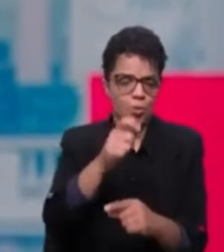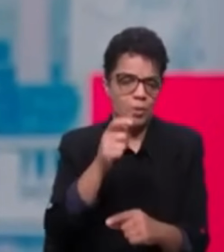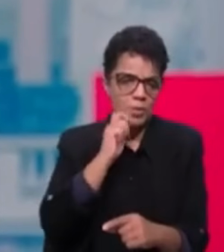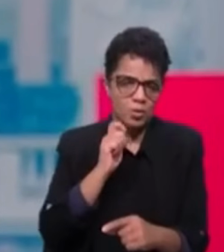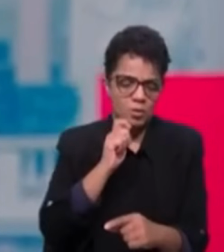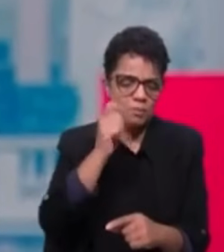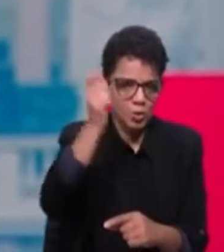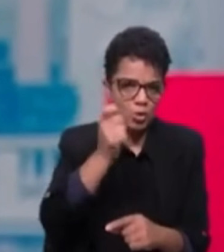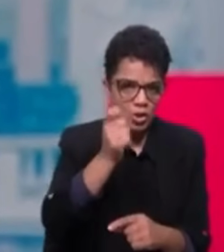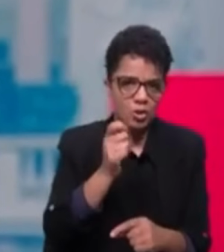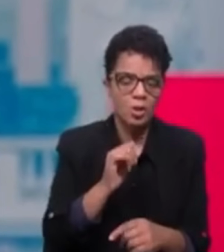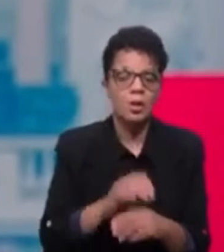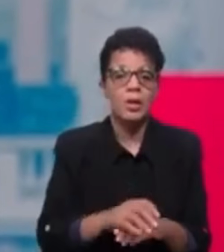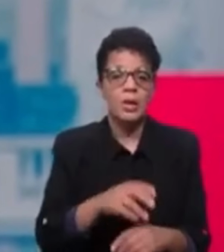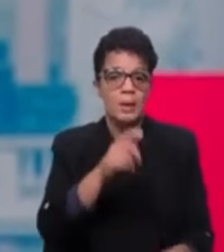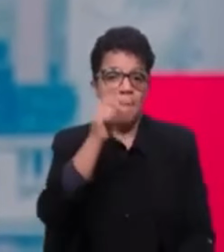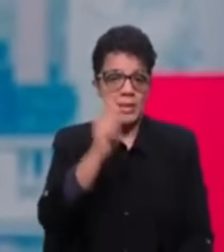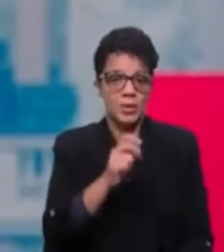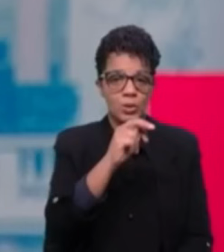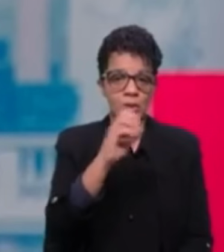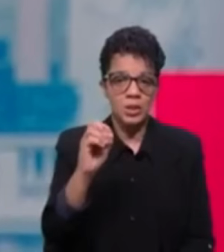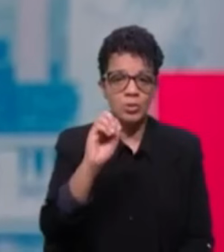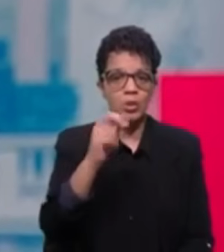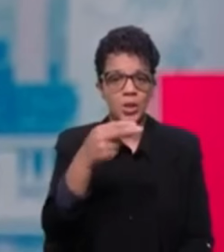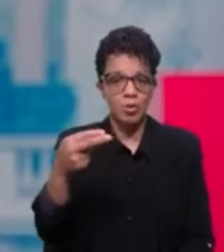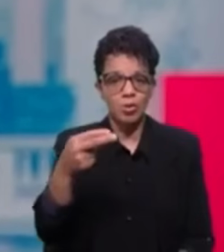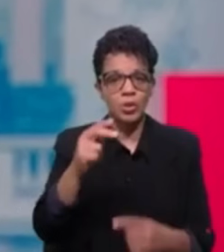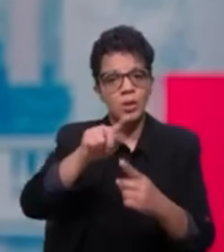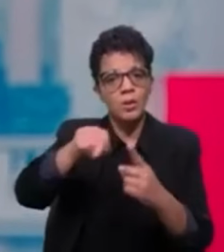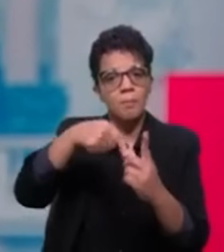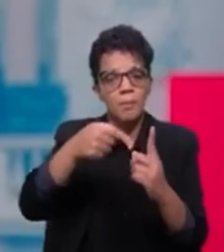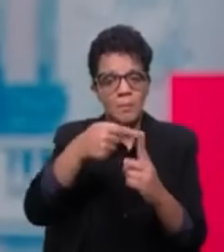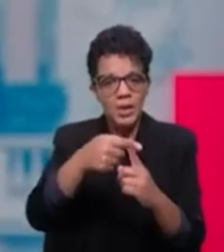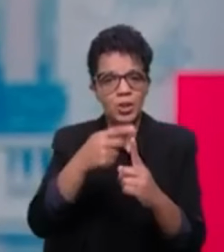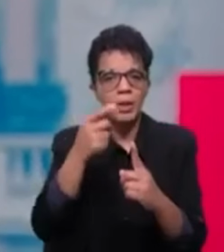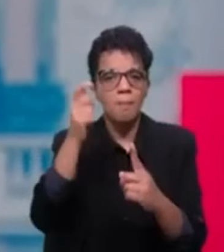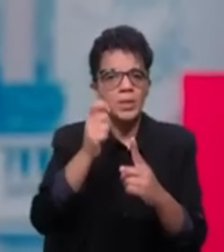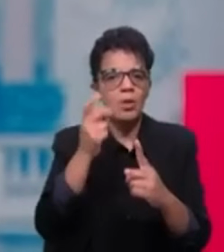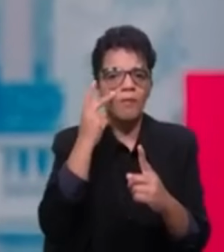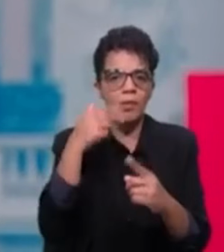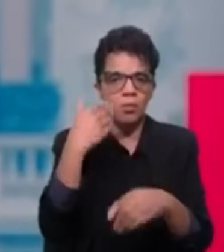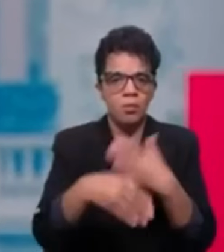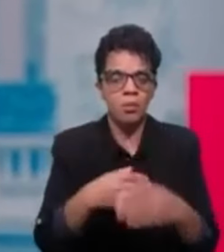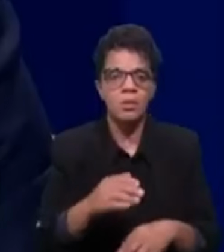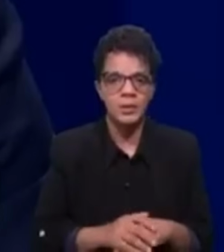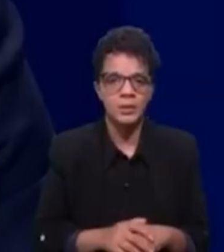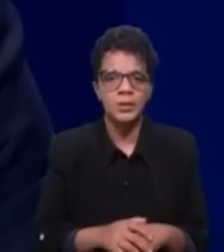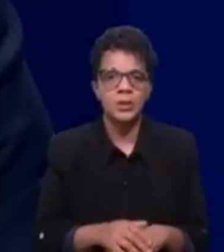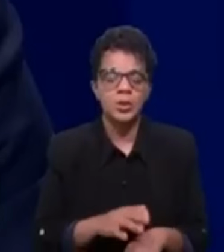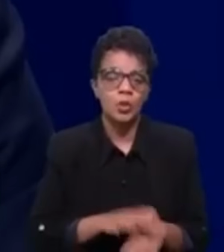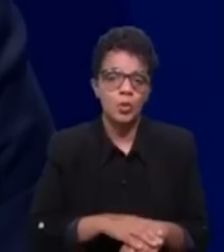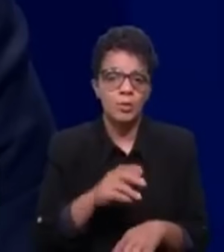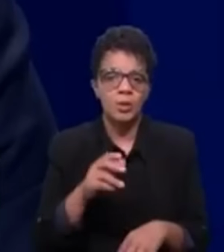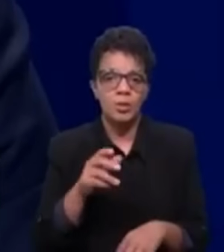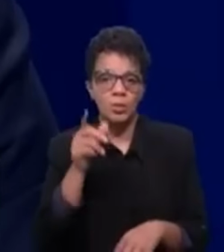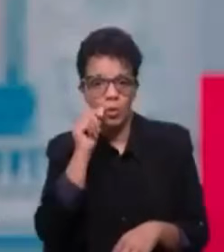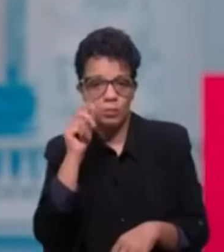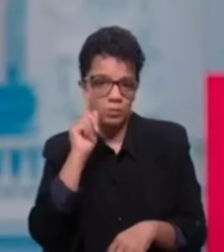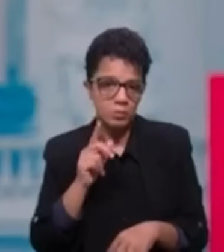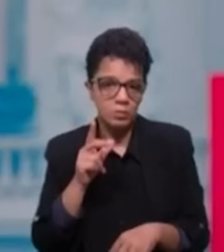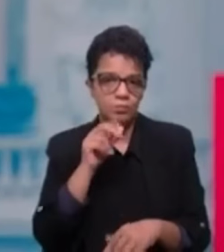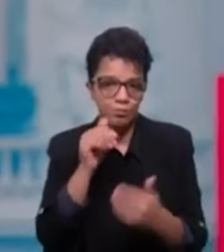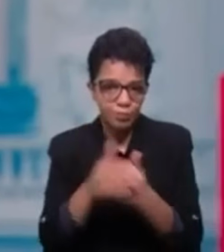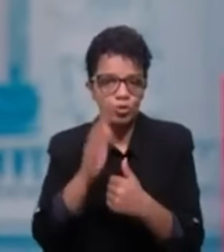não é com com uma pensão mínima de 300 € mas que tem outra pensão nomeadamente pensão de sobrevivência porque está viuva ou viúva se tiver se